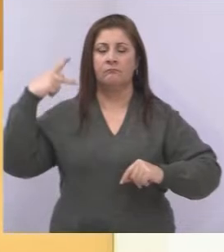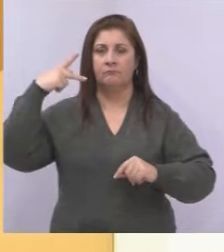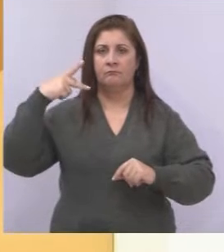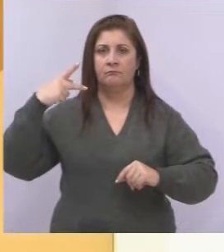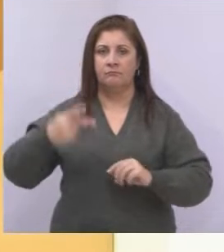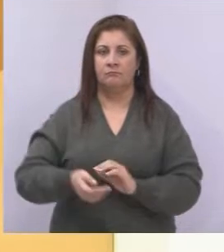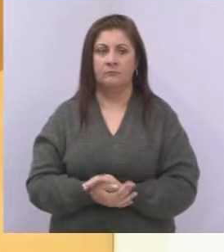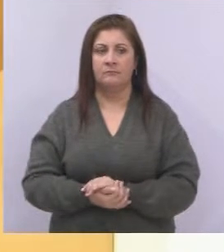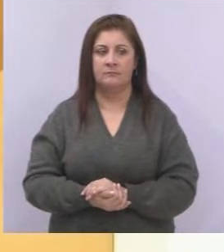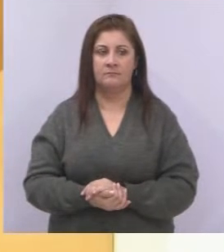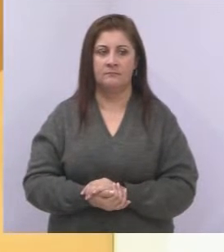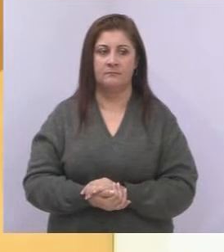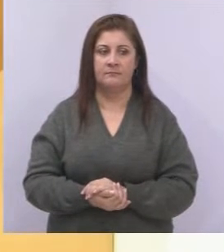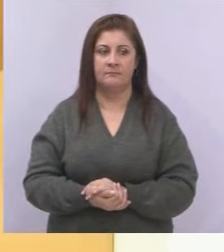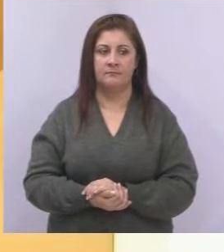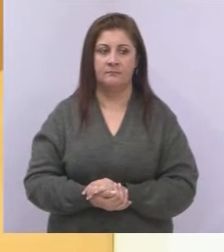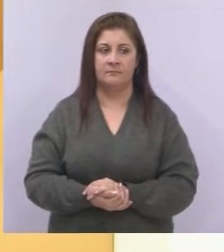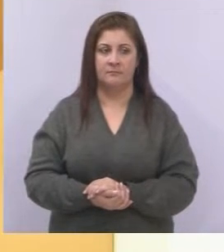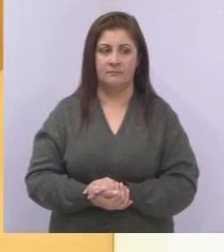vereadores.